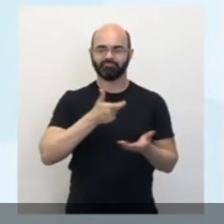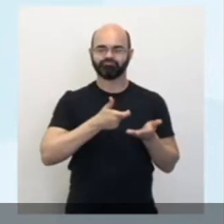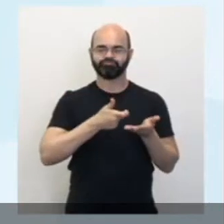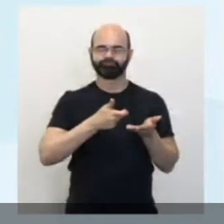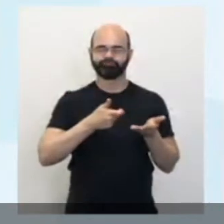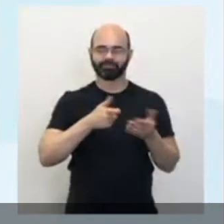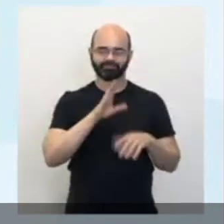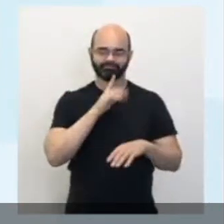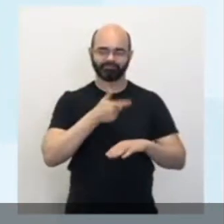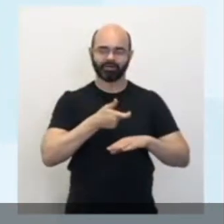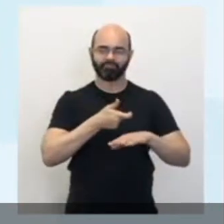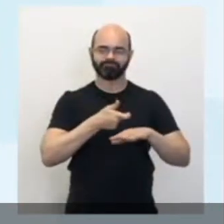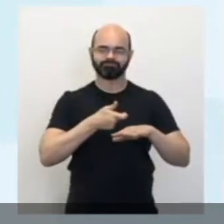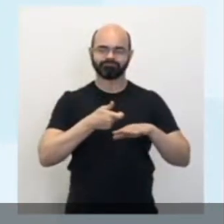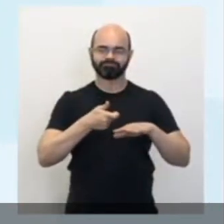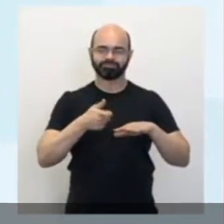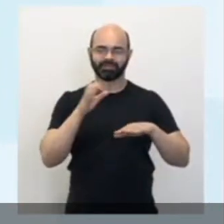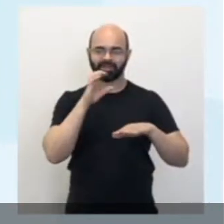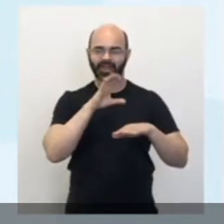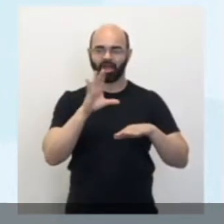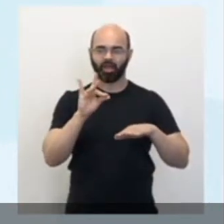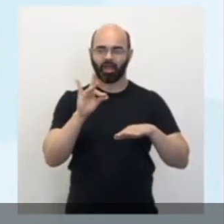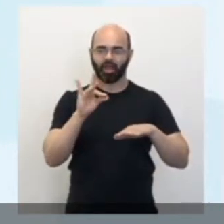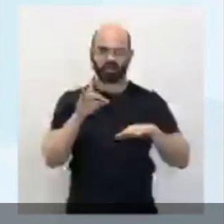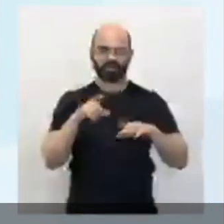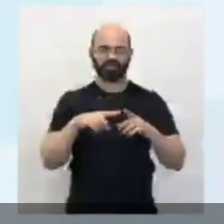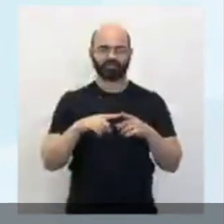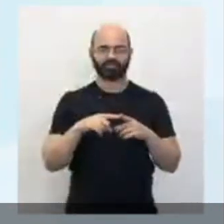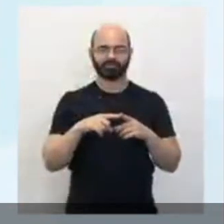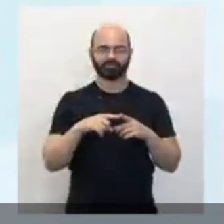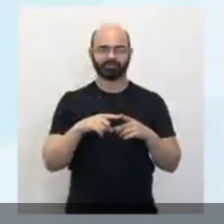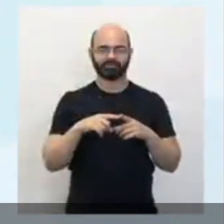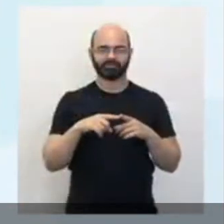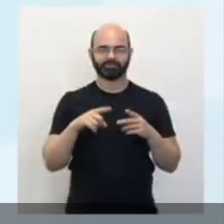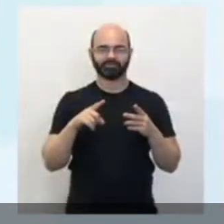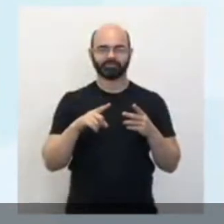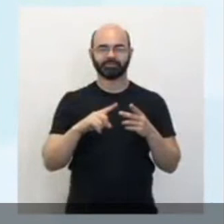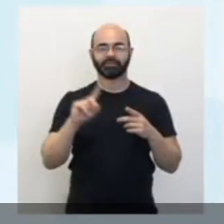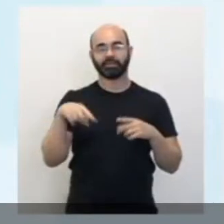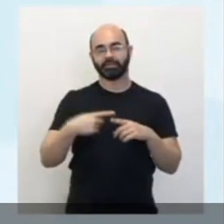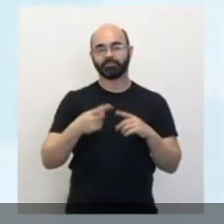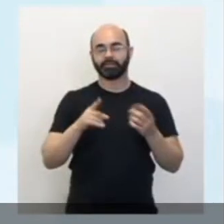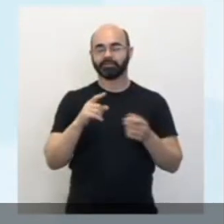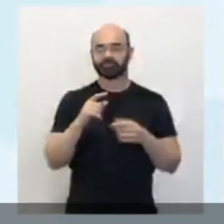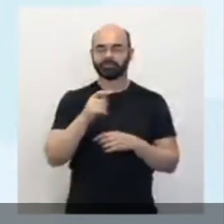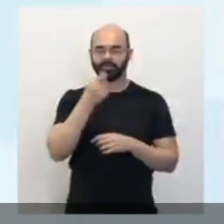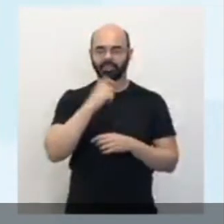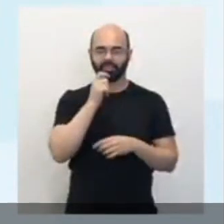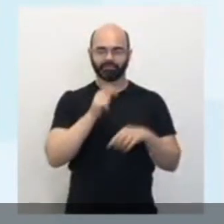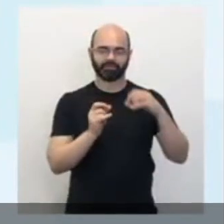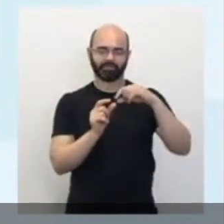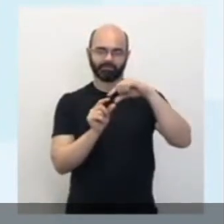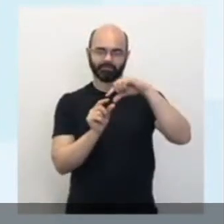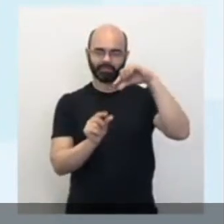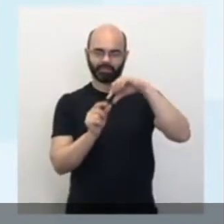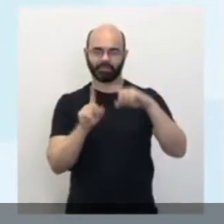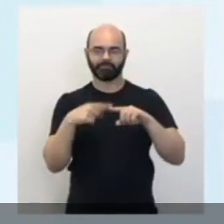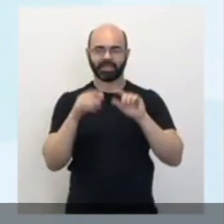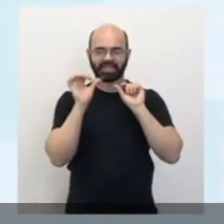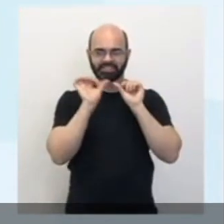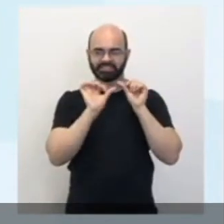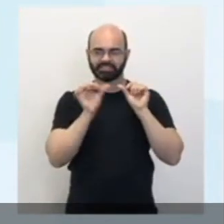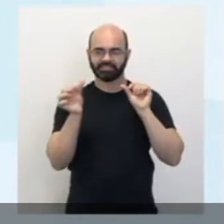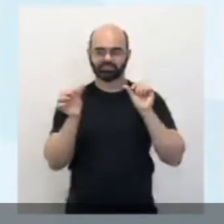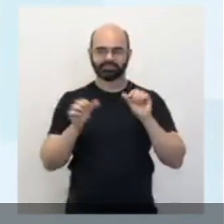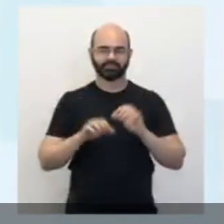essa super cola, palitos de sorvete e aí no caso fita adesiva, se for o caso. Pode deixar tirem um print